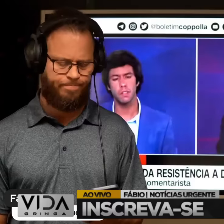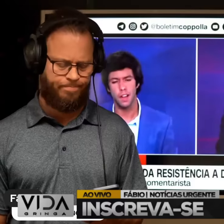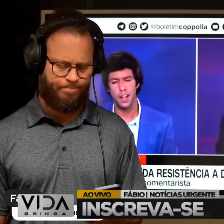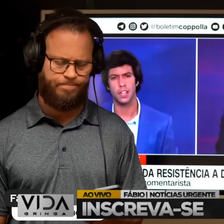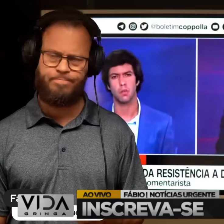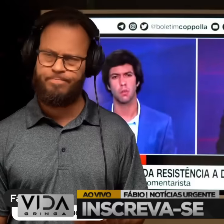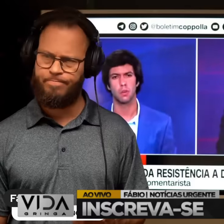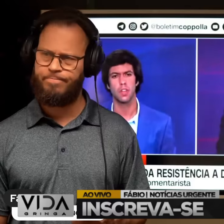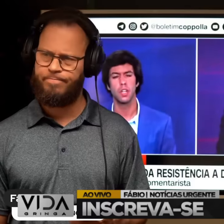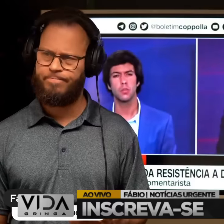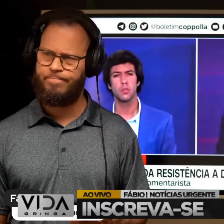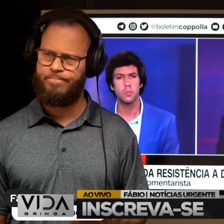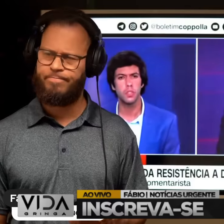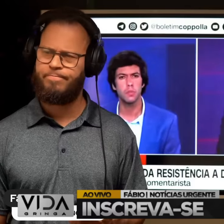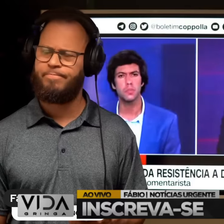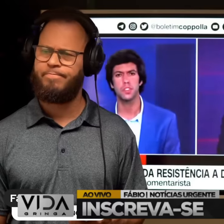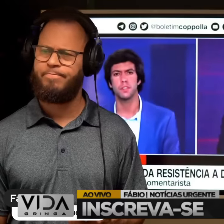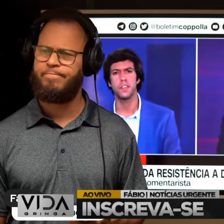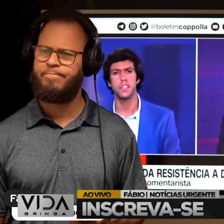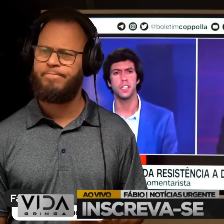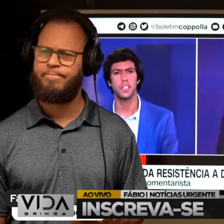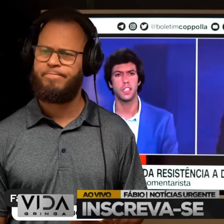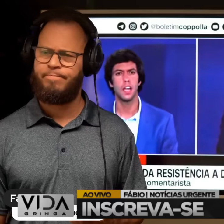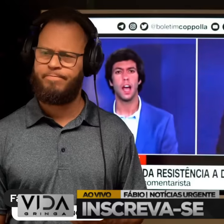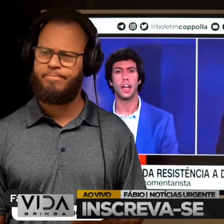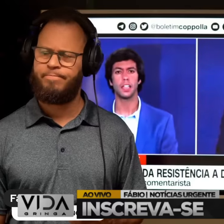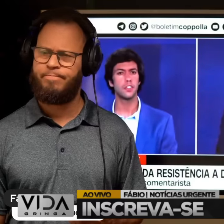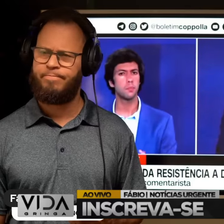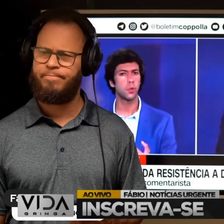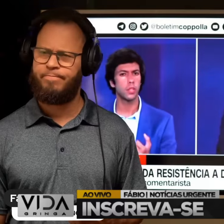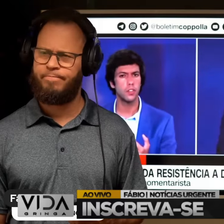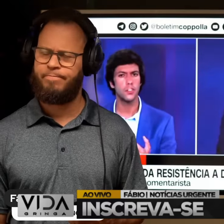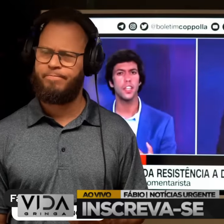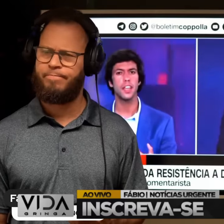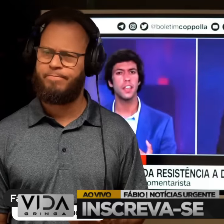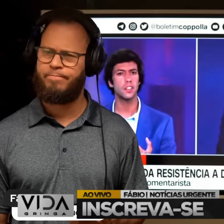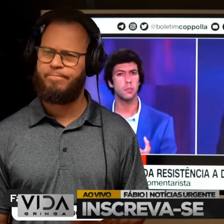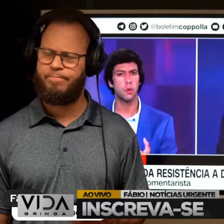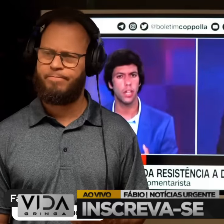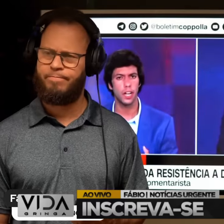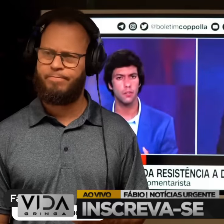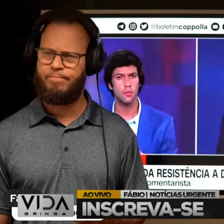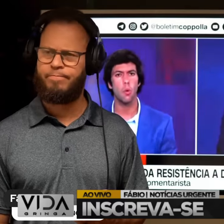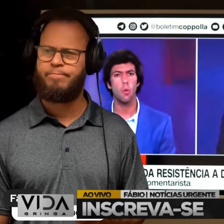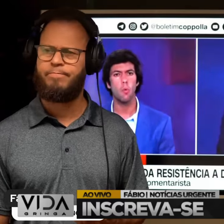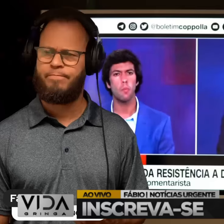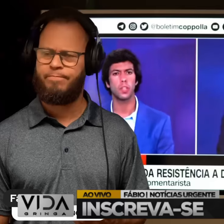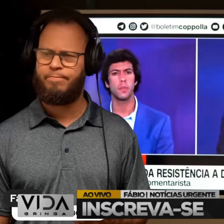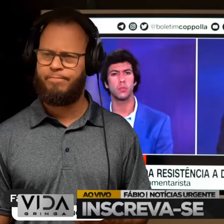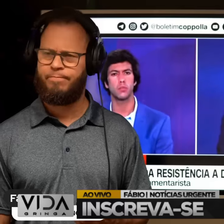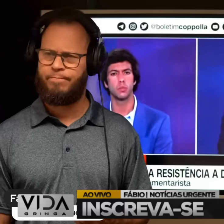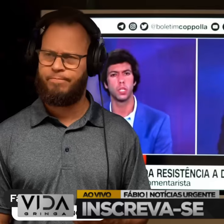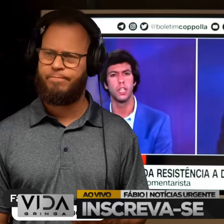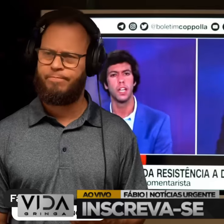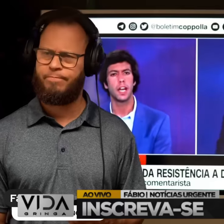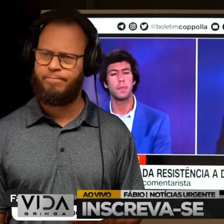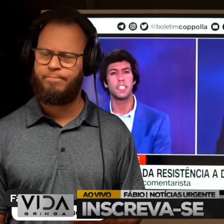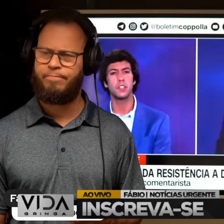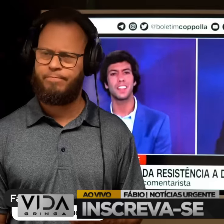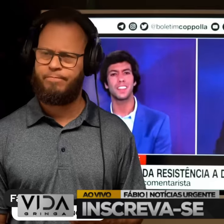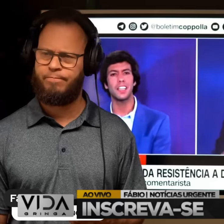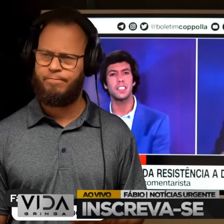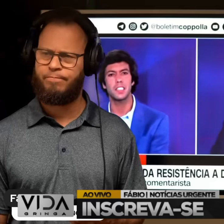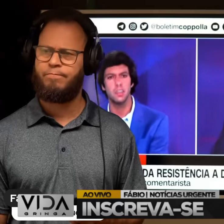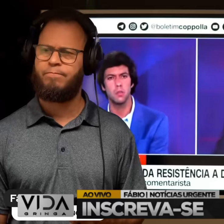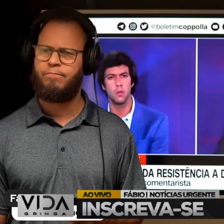segunda vaga na corte. Nós podemos sim inferir que, além de imprudente e antidemocrático, o comportamento de Lula representa